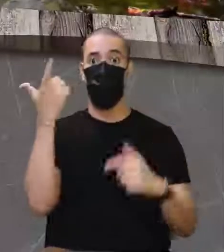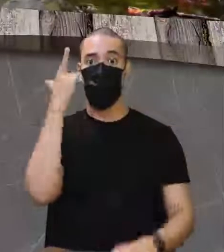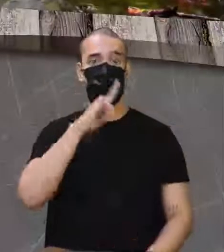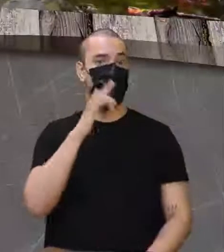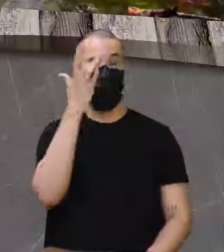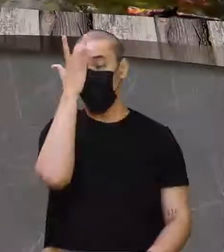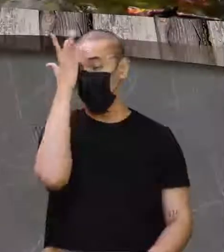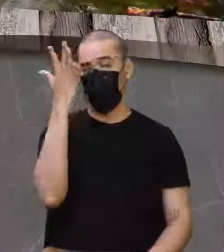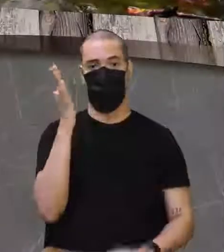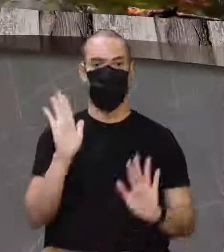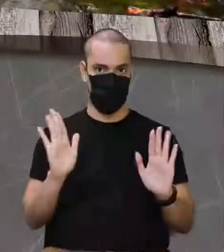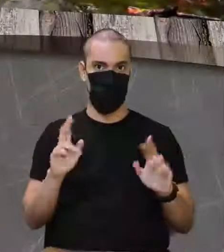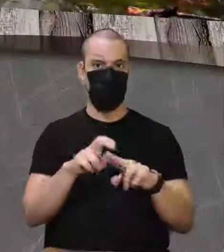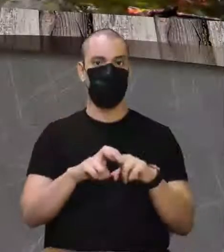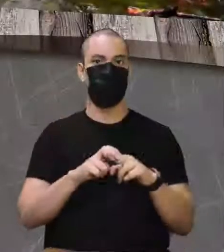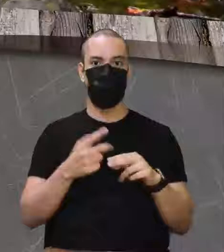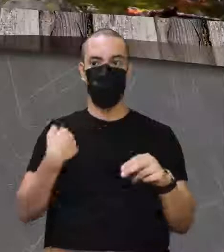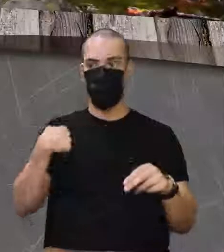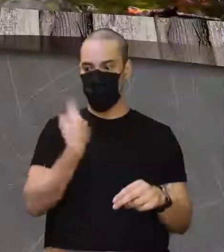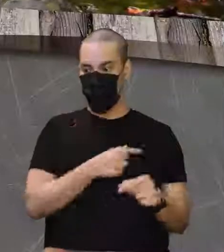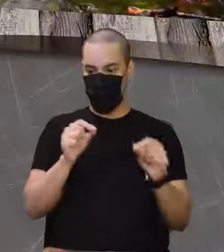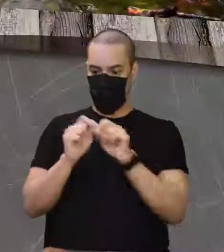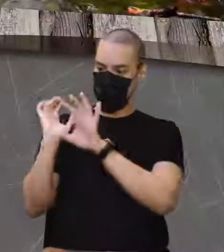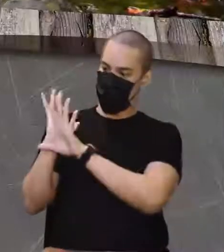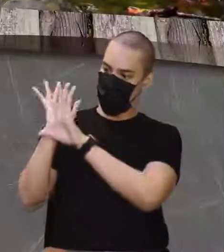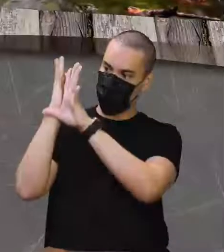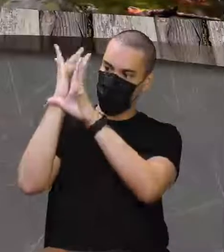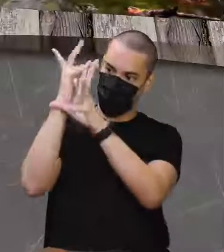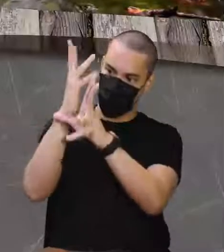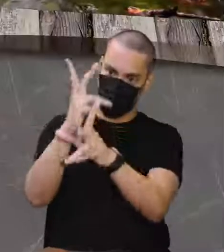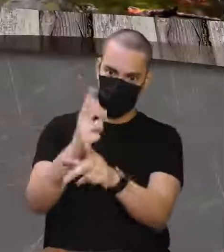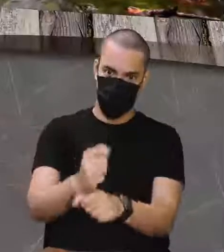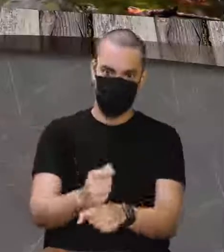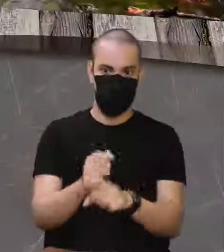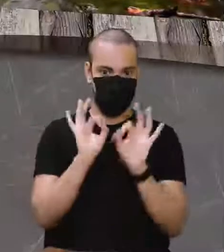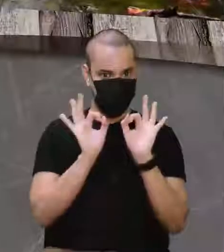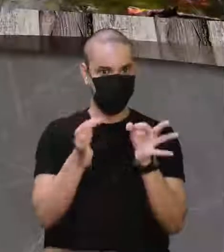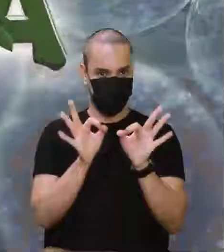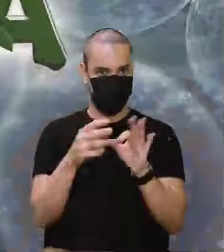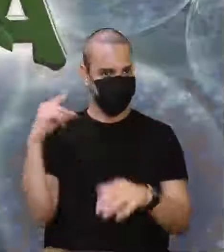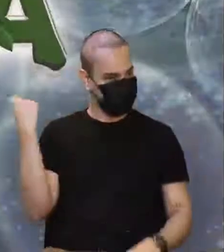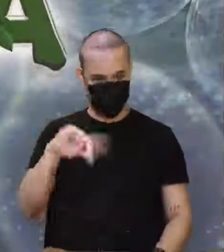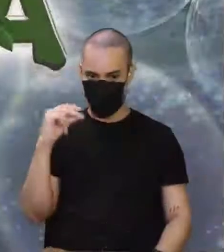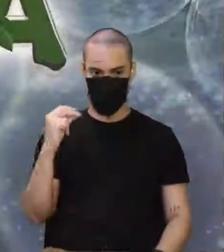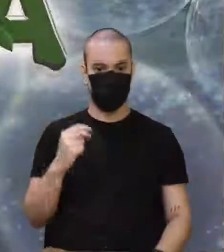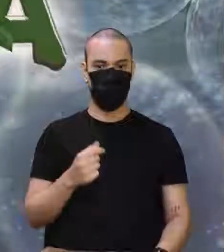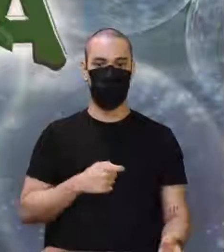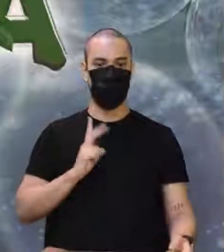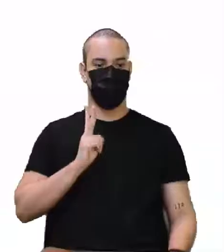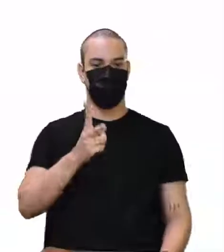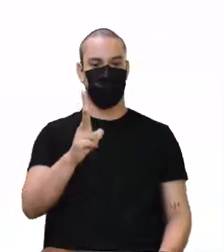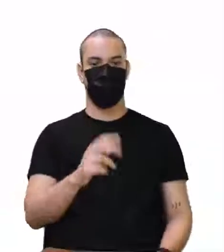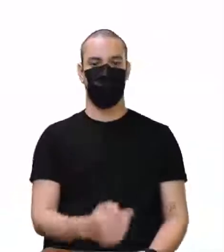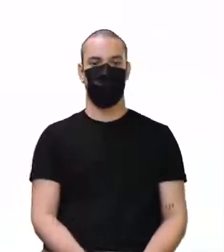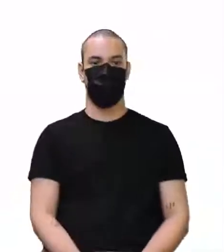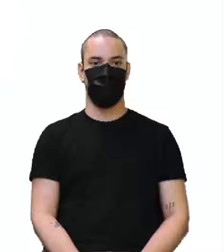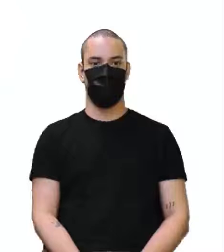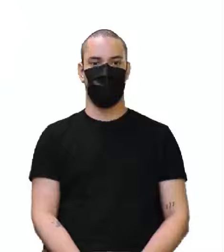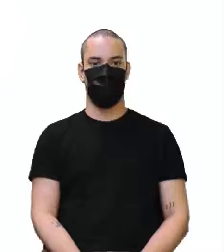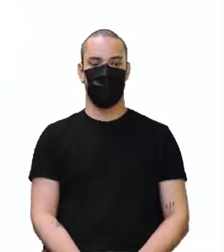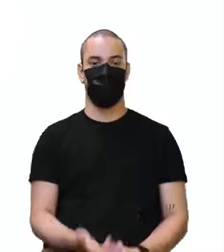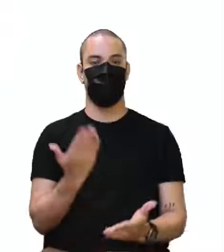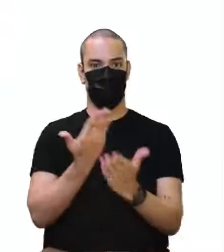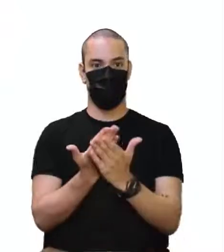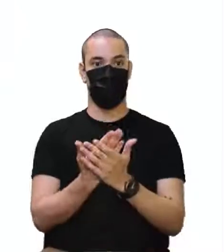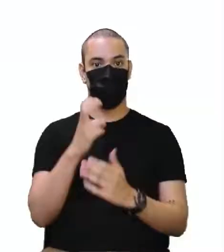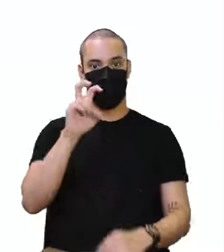mais fácil a segunda. Então, é sempre bom a gente estar lembrando. Tá bom? Vamos lá, professora? Vamos lá. Joga Segue na lá no tela quadro, então. Nós estamos, então, na